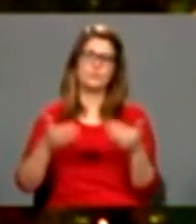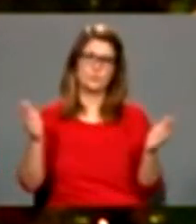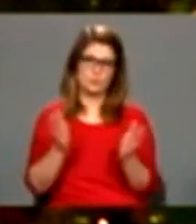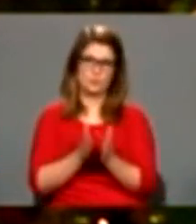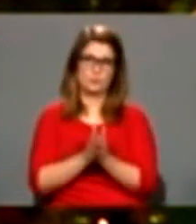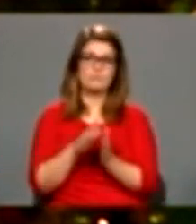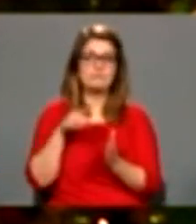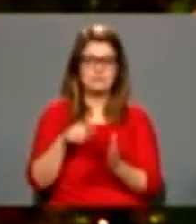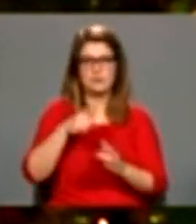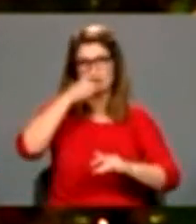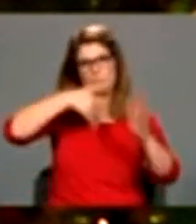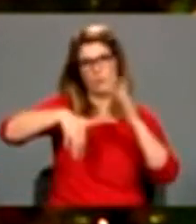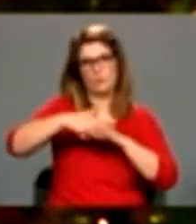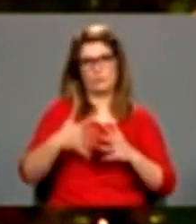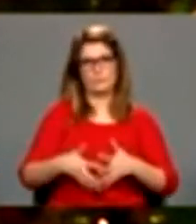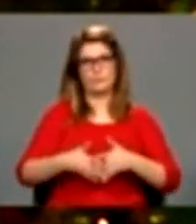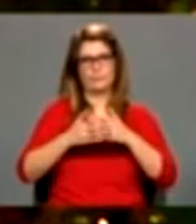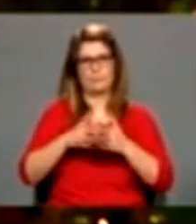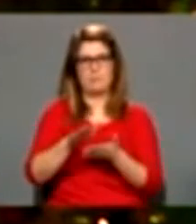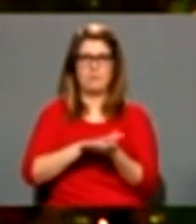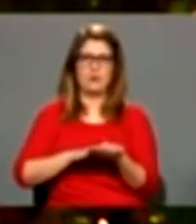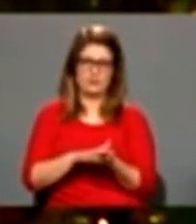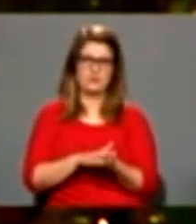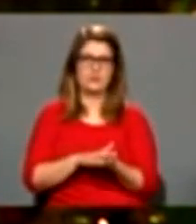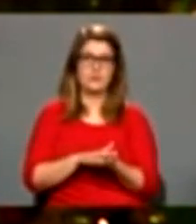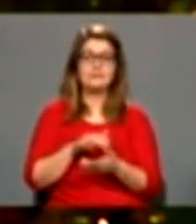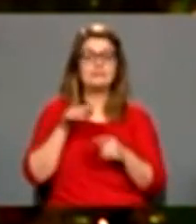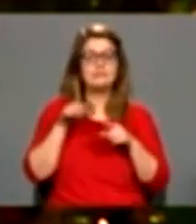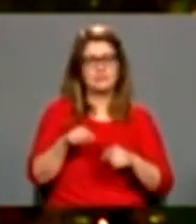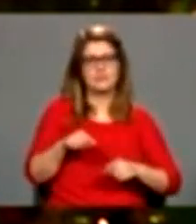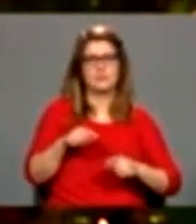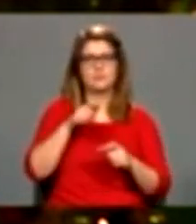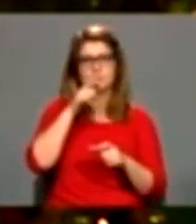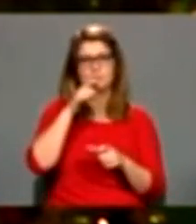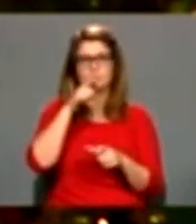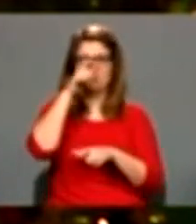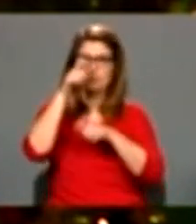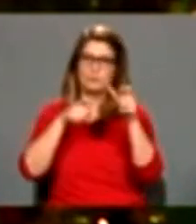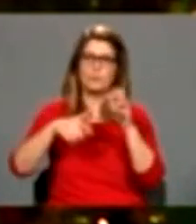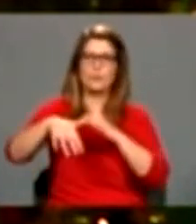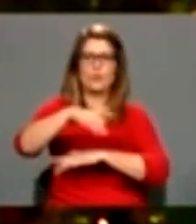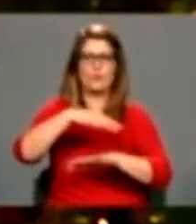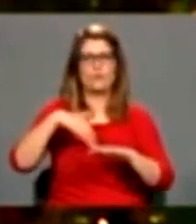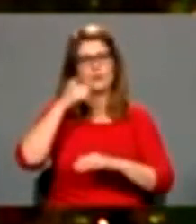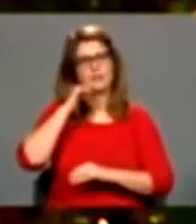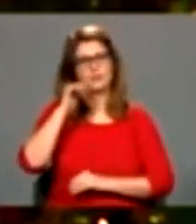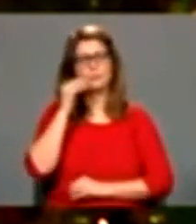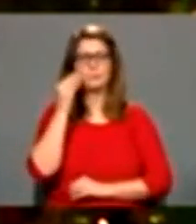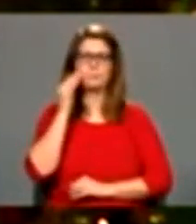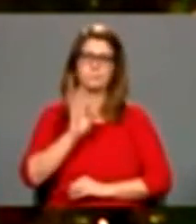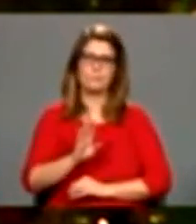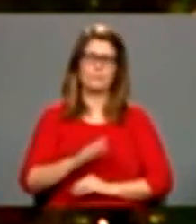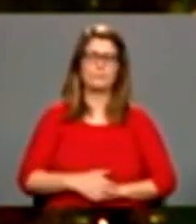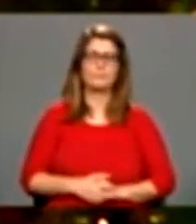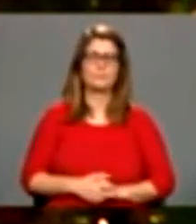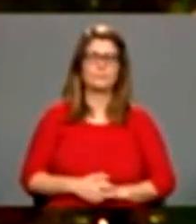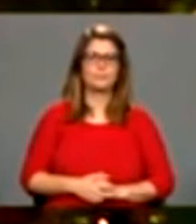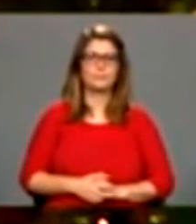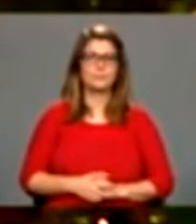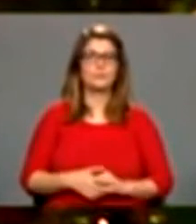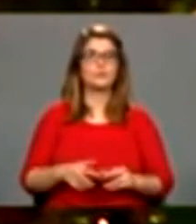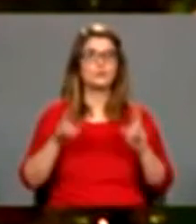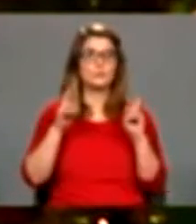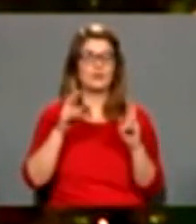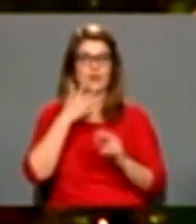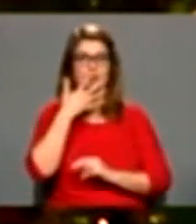um povo é tão bom é isso faz o povo açoriano que este